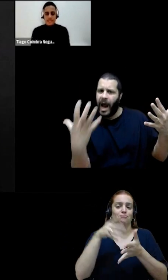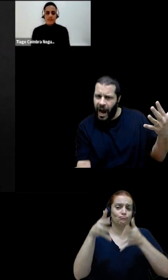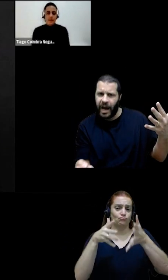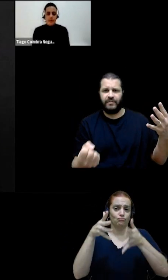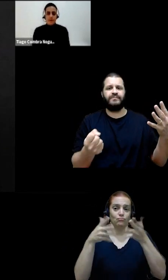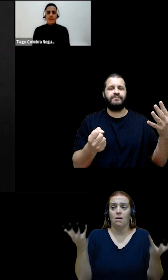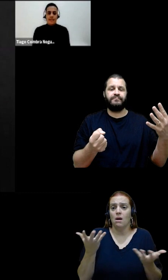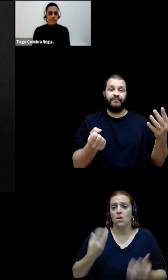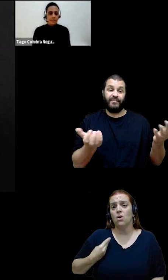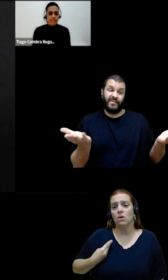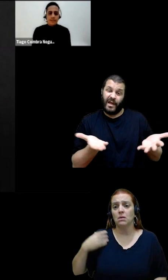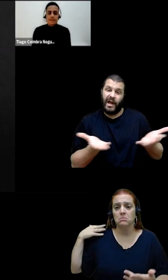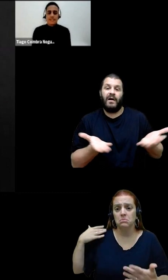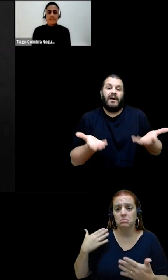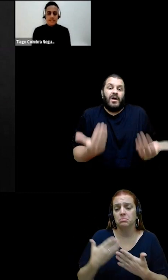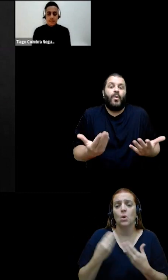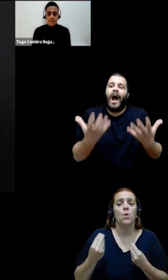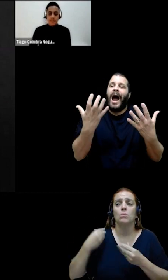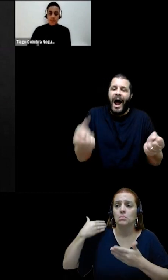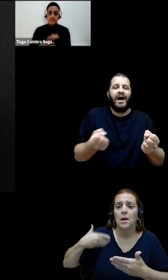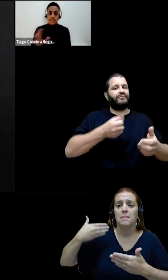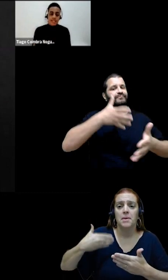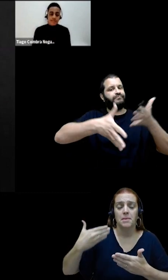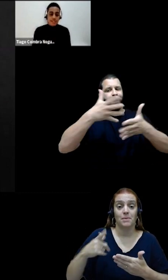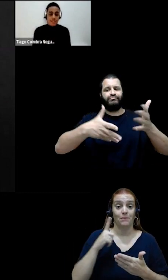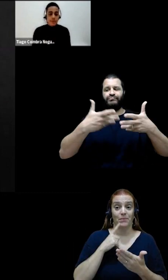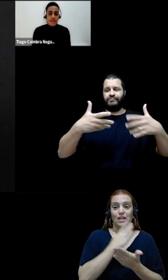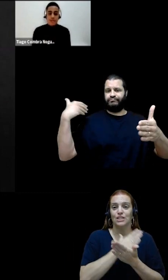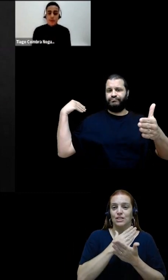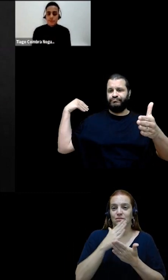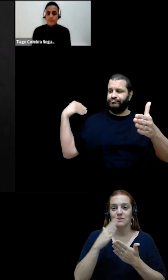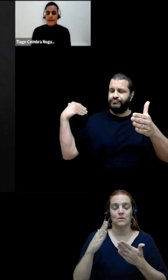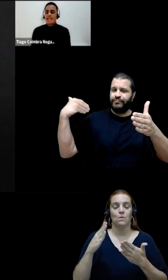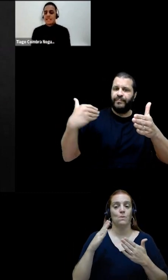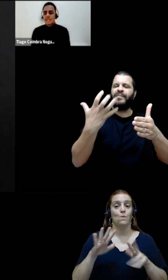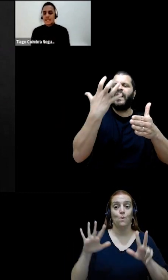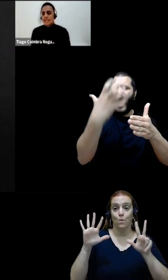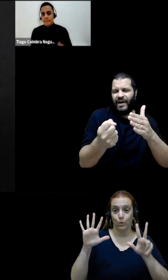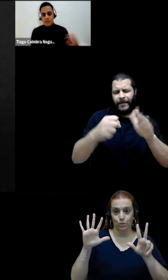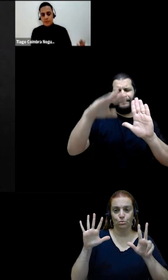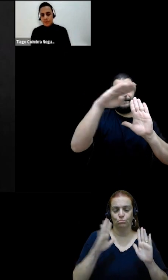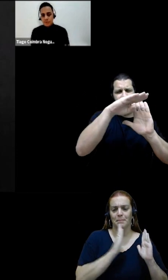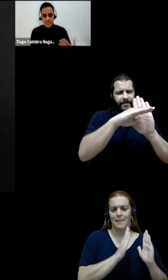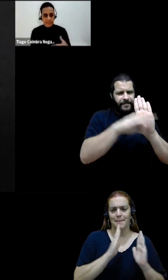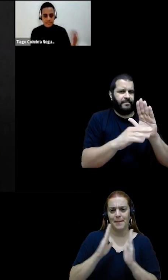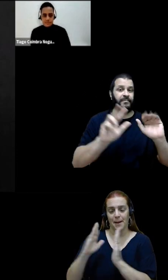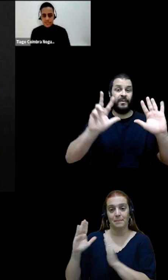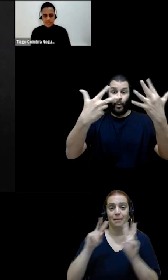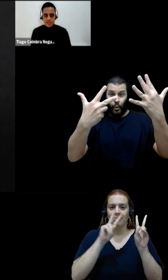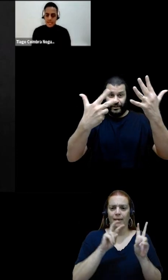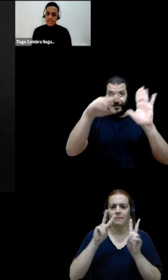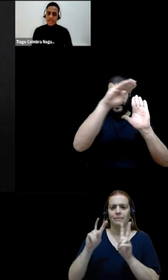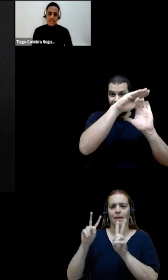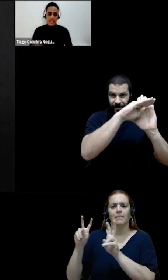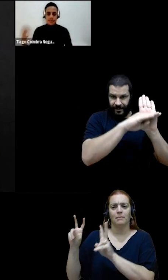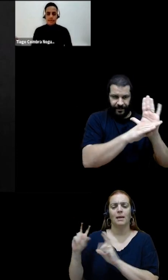elas estão ocorrendo, como que está acontecendo. Ele é dividido em 8 partes e aborda alguns temas que eu